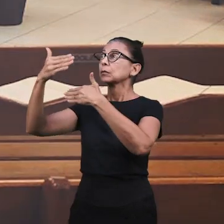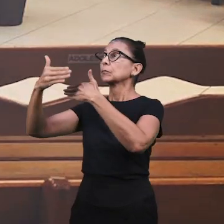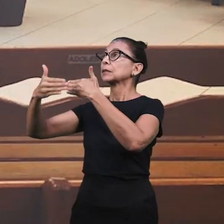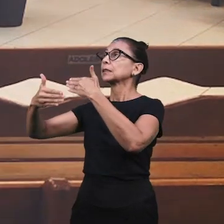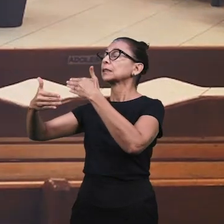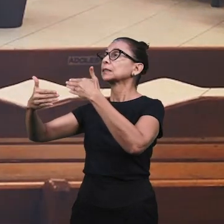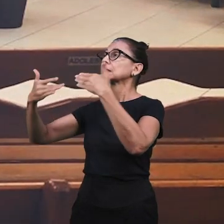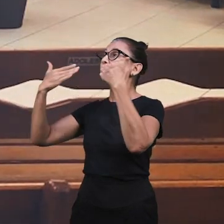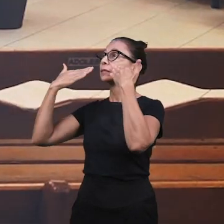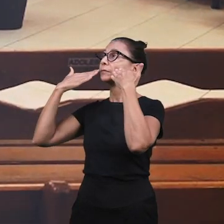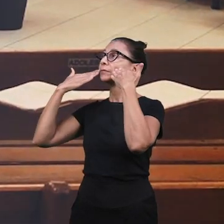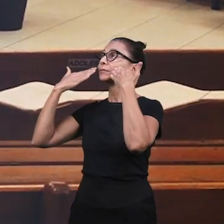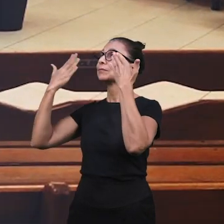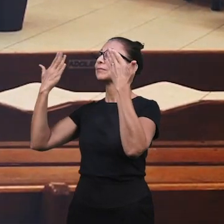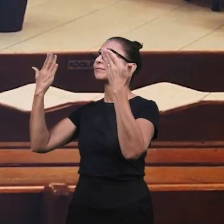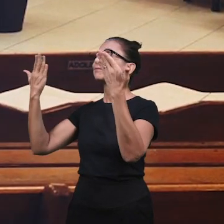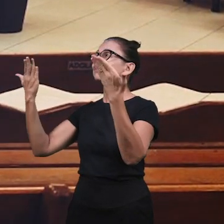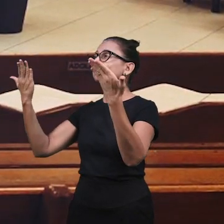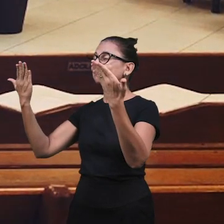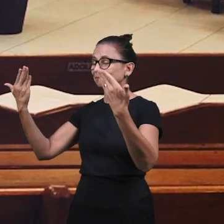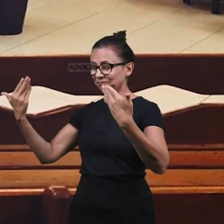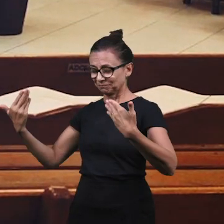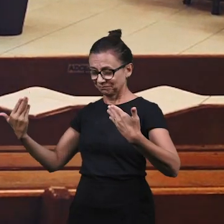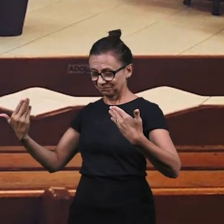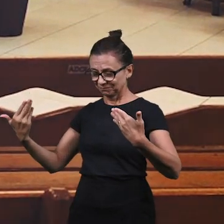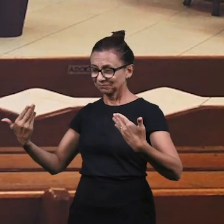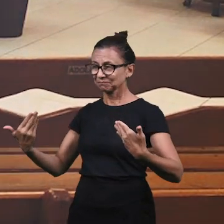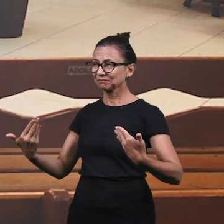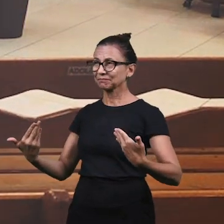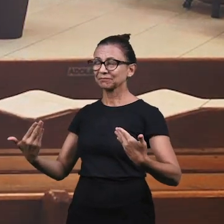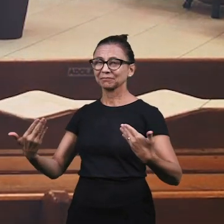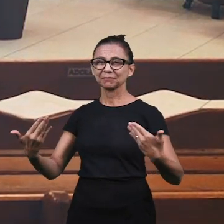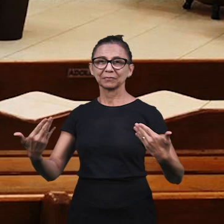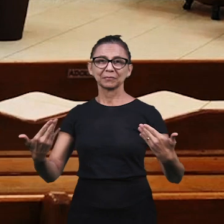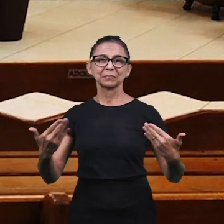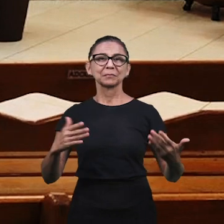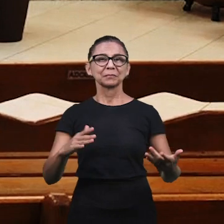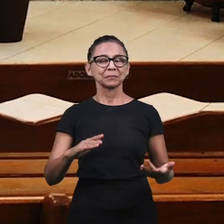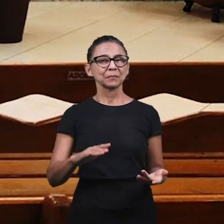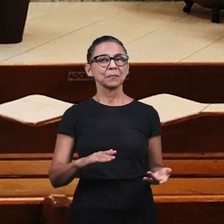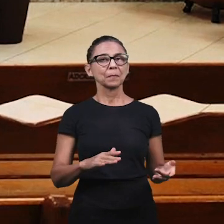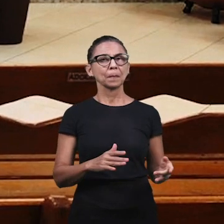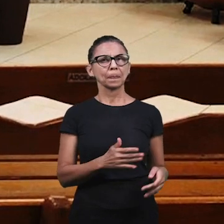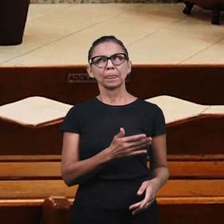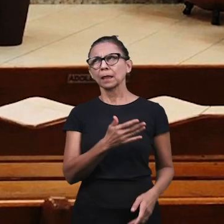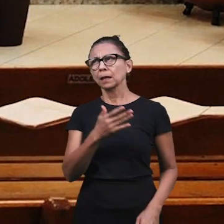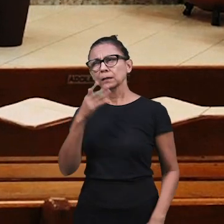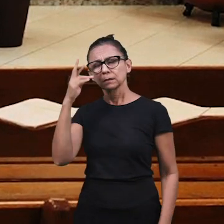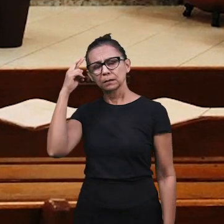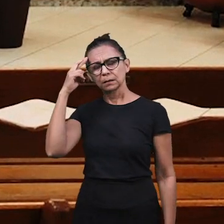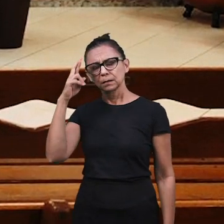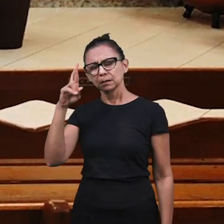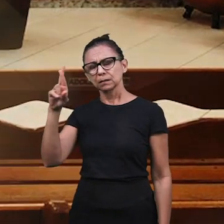Em tua presença estou, Senhor.